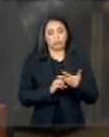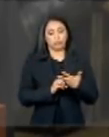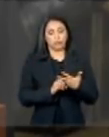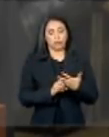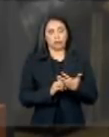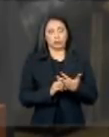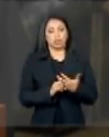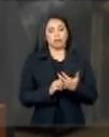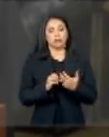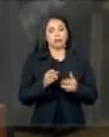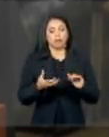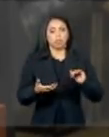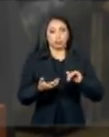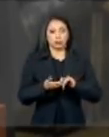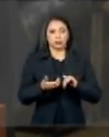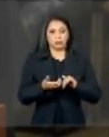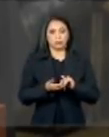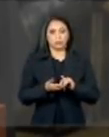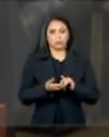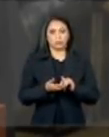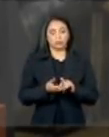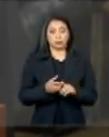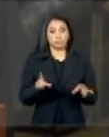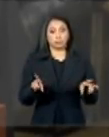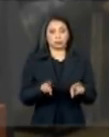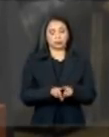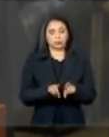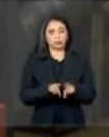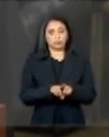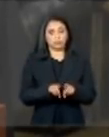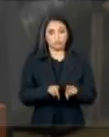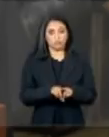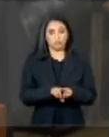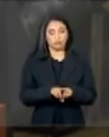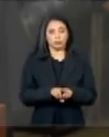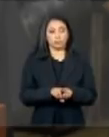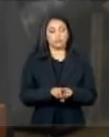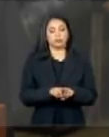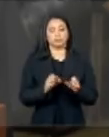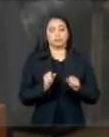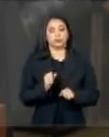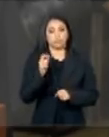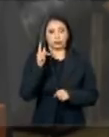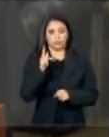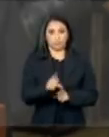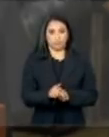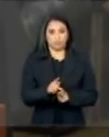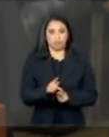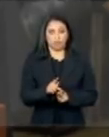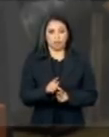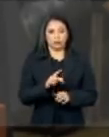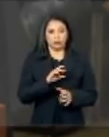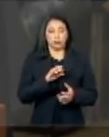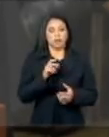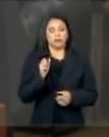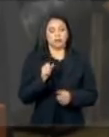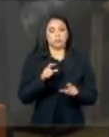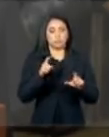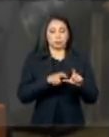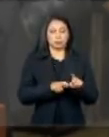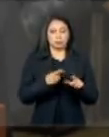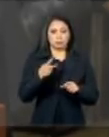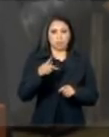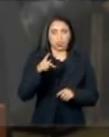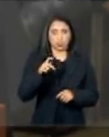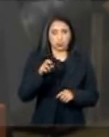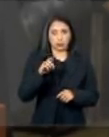cargos de provimento em comissão bem como as das concessões de aposentadorias reformas e pensões ressalvadas as melhorias posteriores